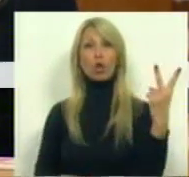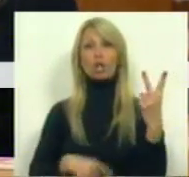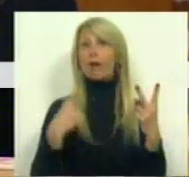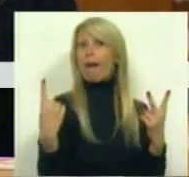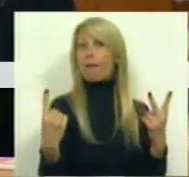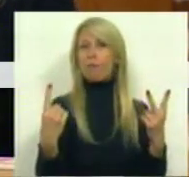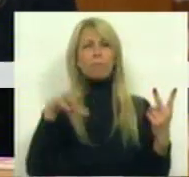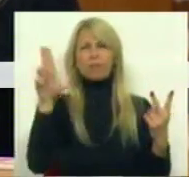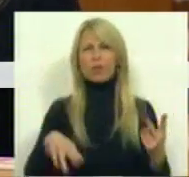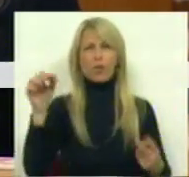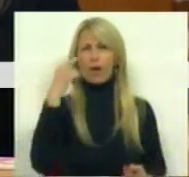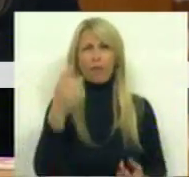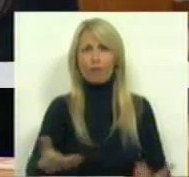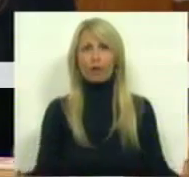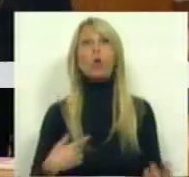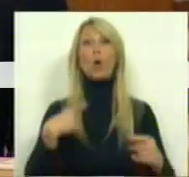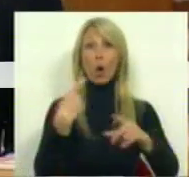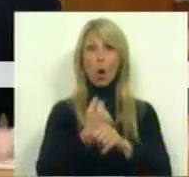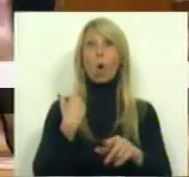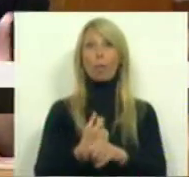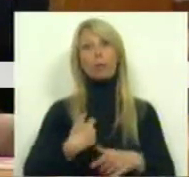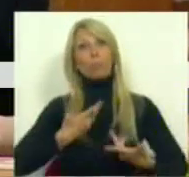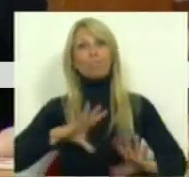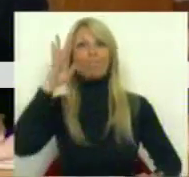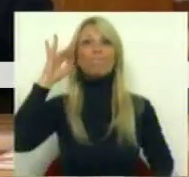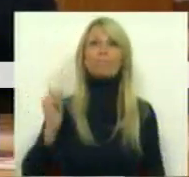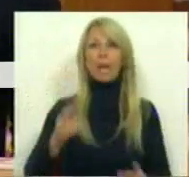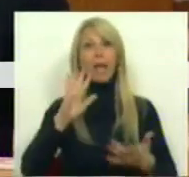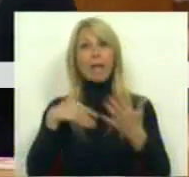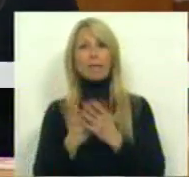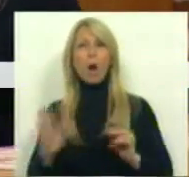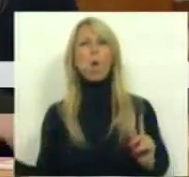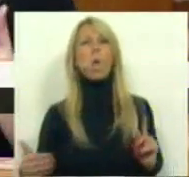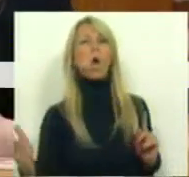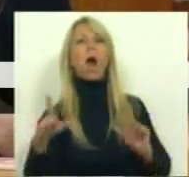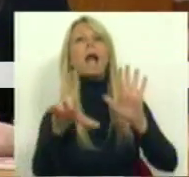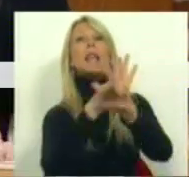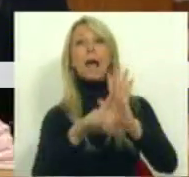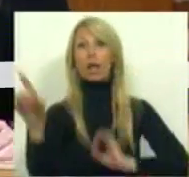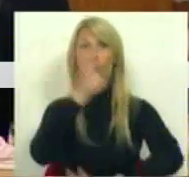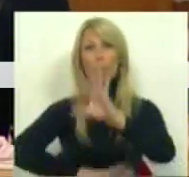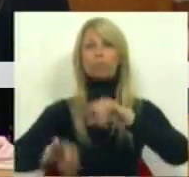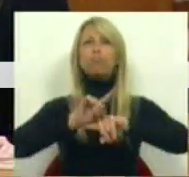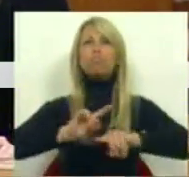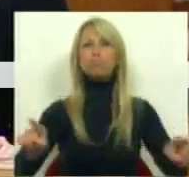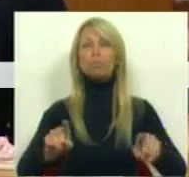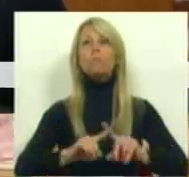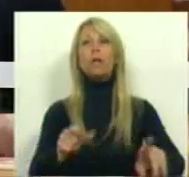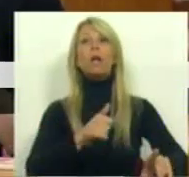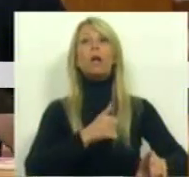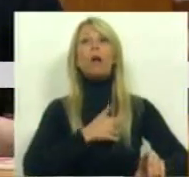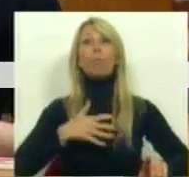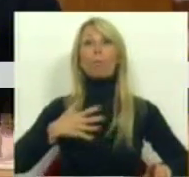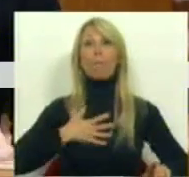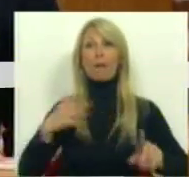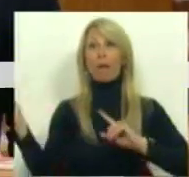O comprador, por seu lado, teve que usar a sua imaginação para contornar a legislação europeia que proíbe a propriedade de transportadoras aéreas